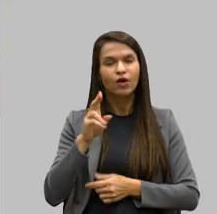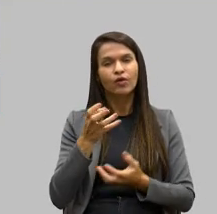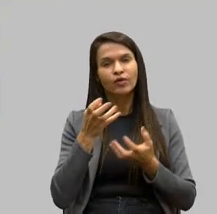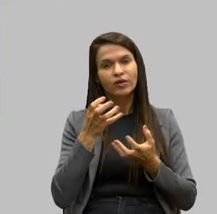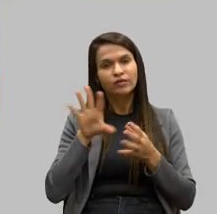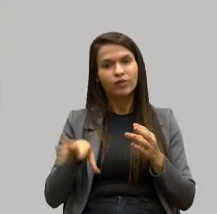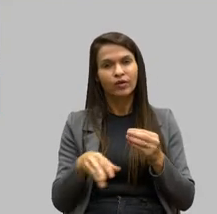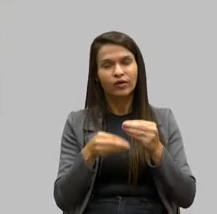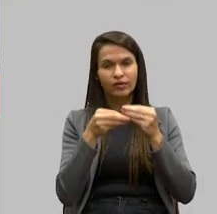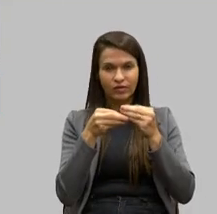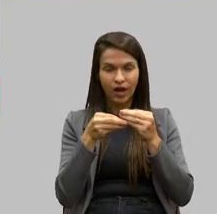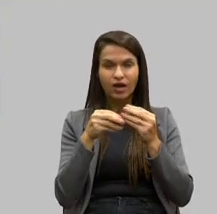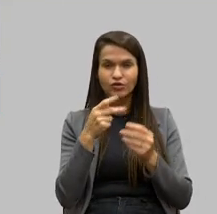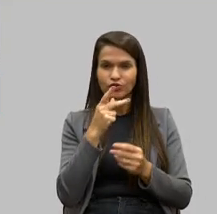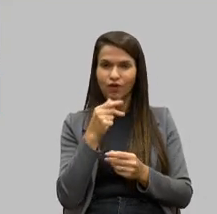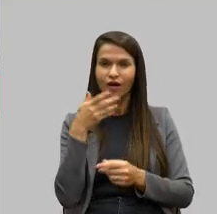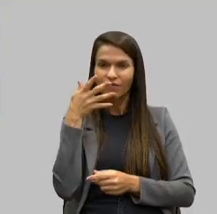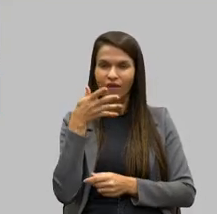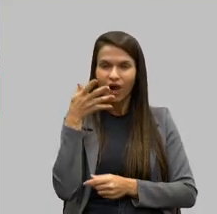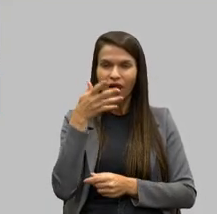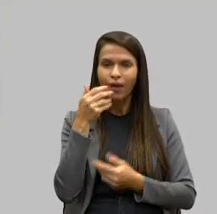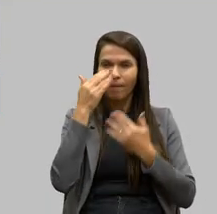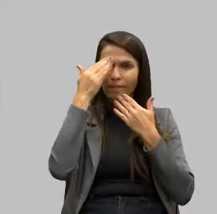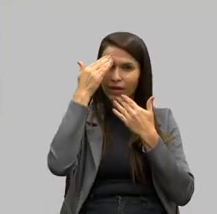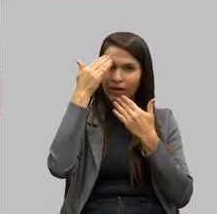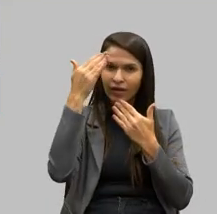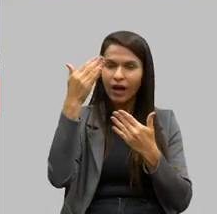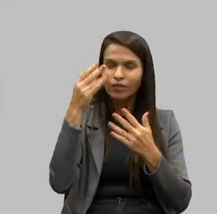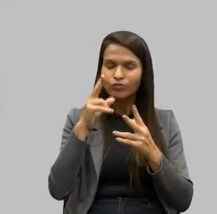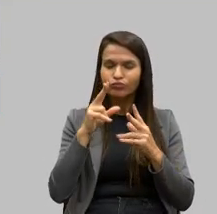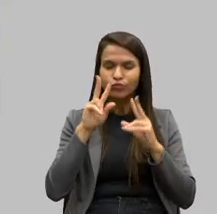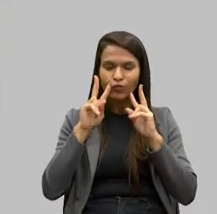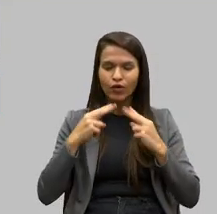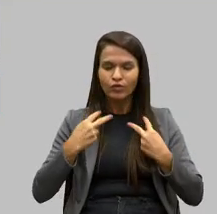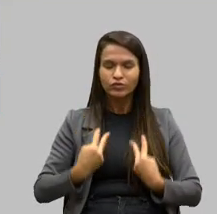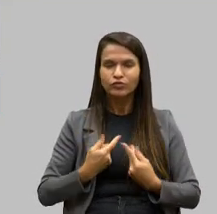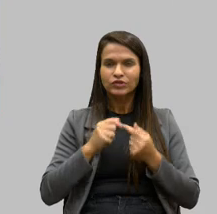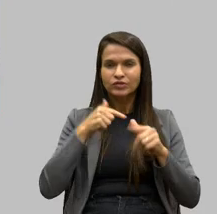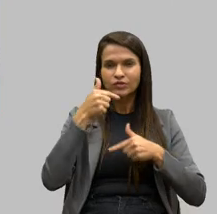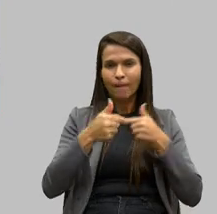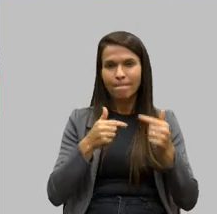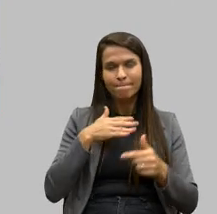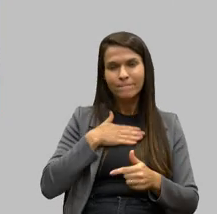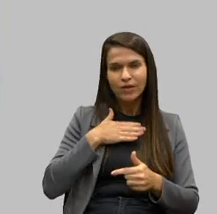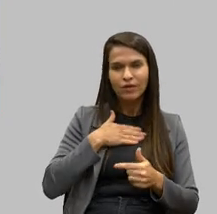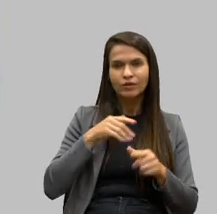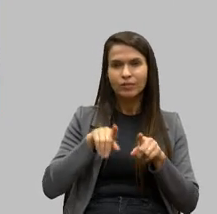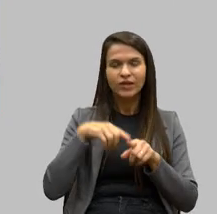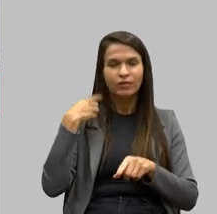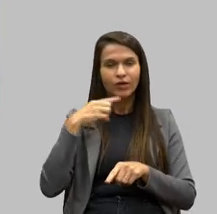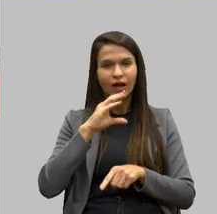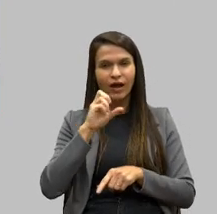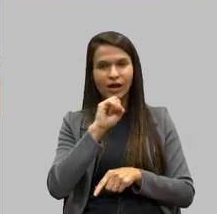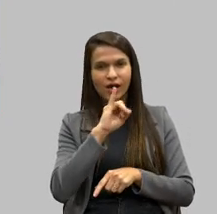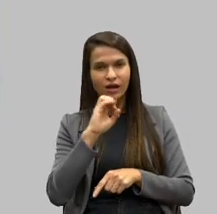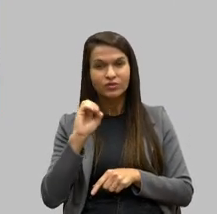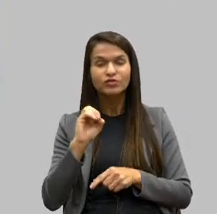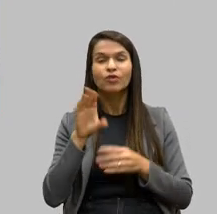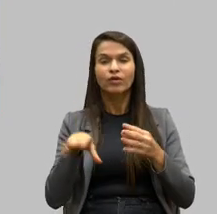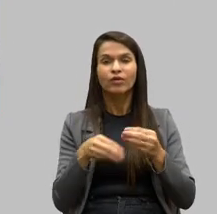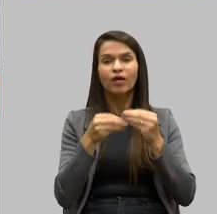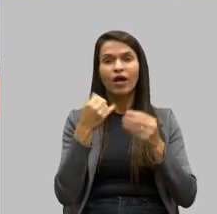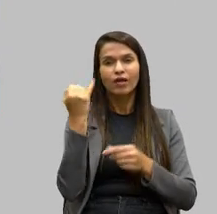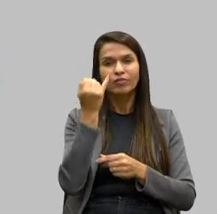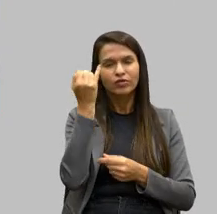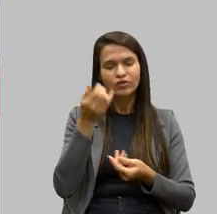acréscimo à sua fala. Muito obrigada pelo reconhecimento do nosso trabalho, tanto o meu quanto o deputado Cássio, mas também acrescentar a importante atuação e